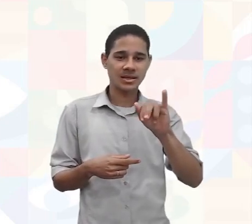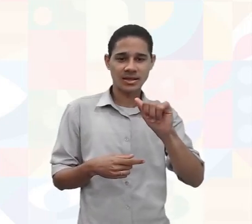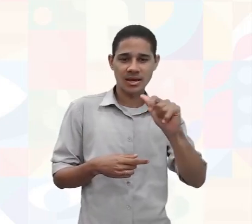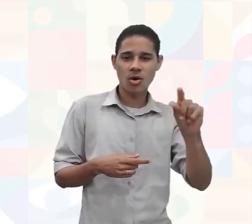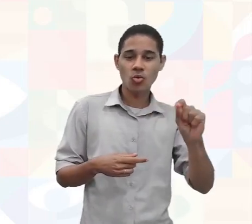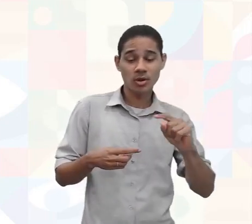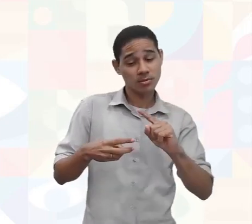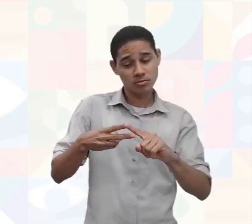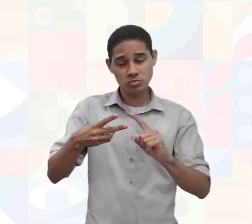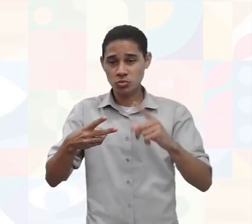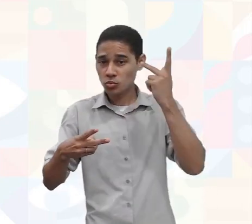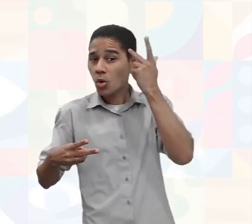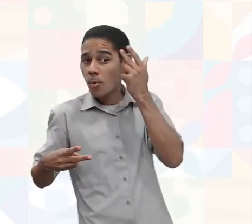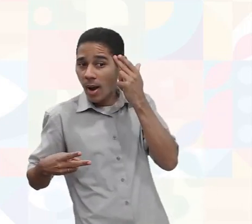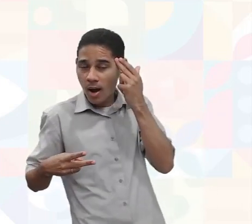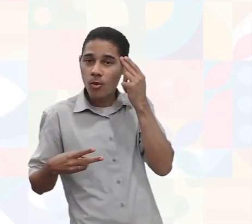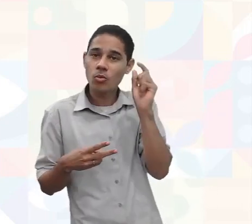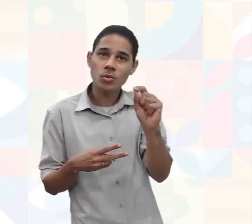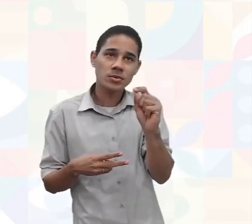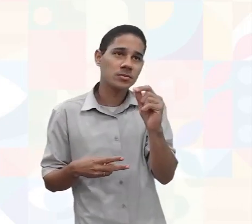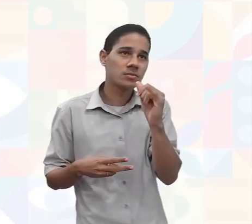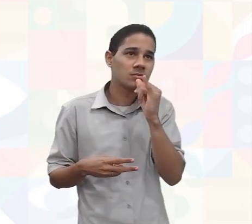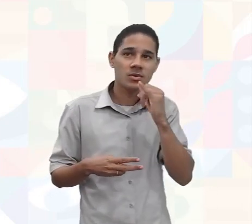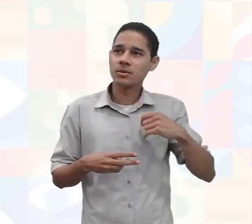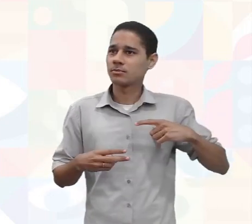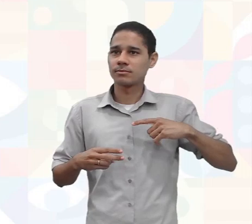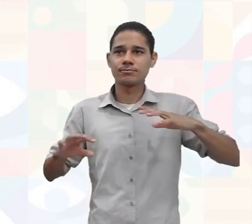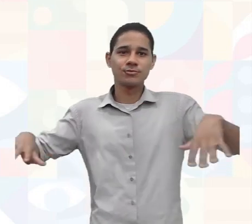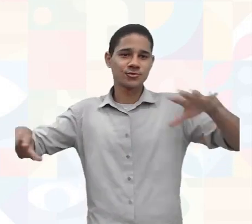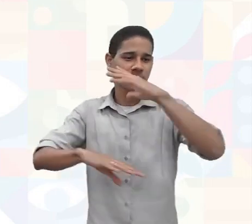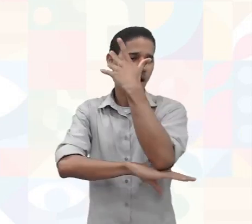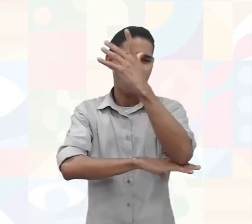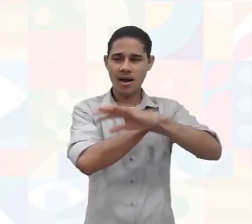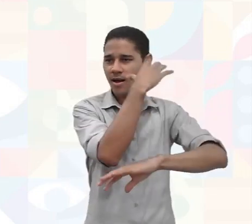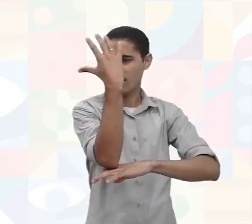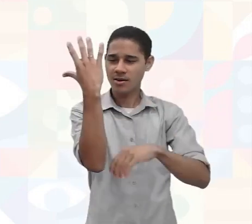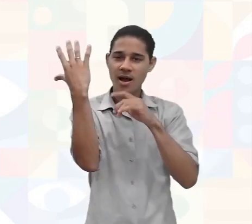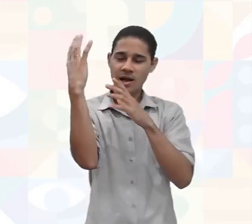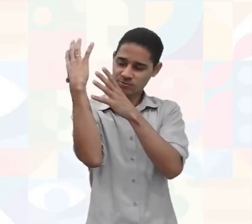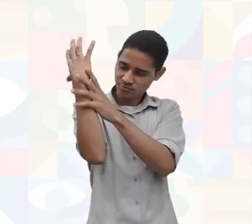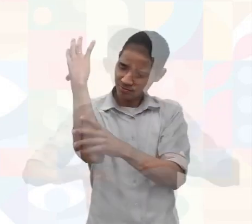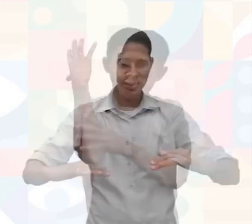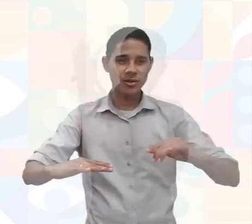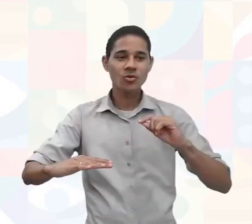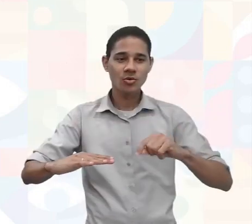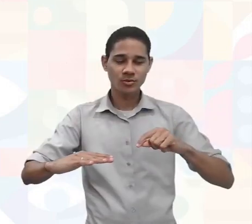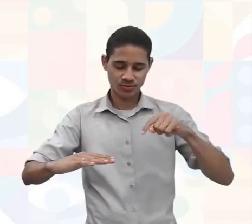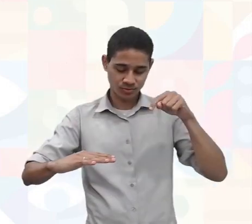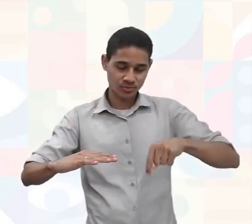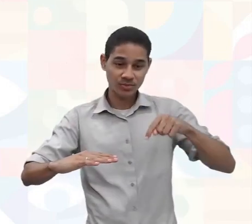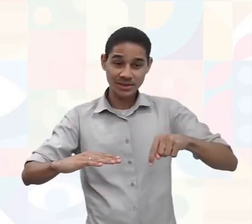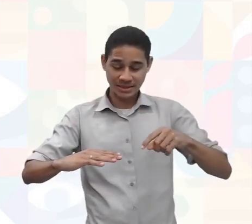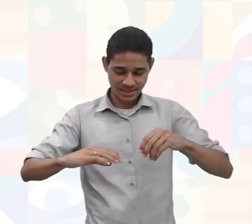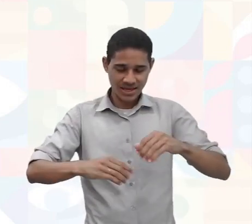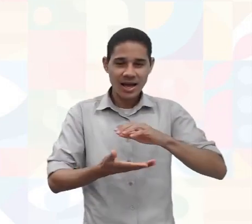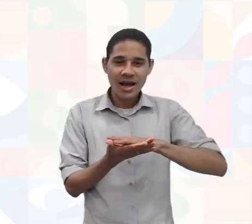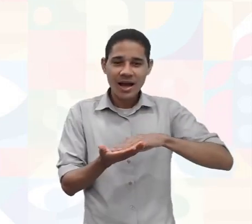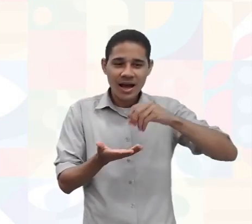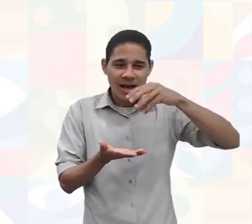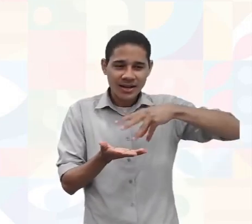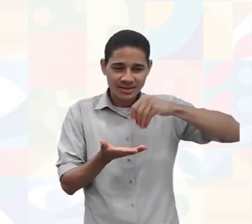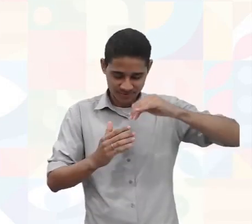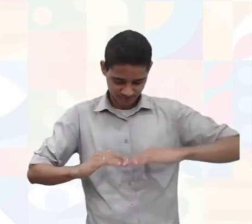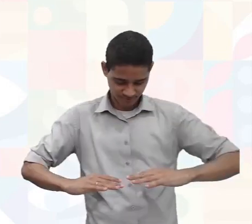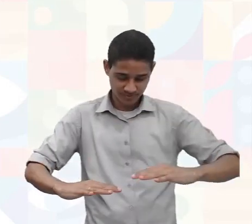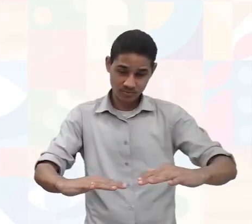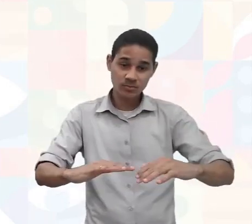elas podem ser naturais, são texturas presentes no meio ambiente, como a casca de uma árvore ou o chão de areia, e